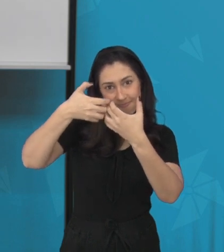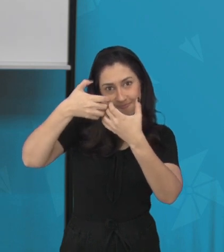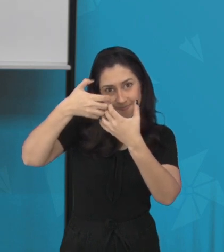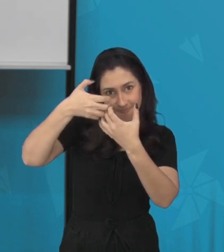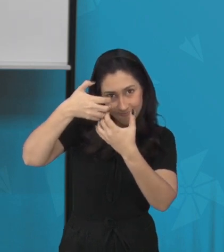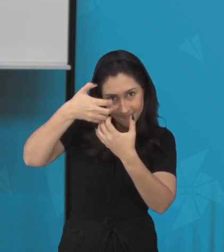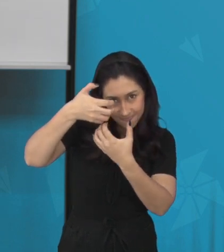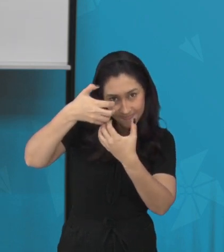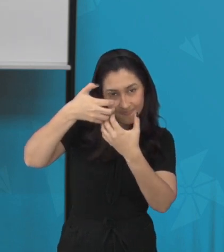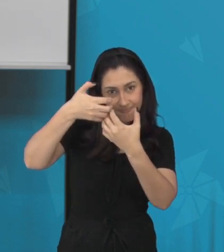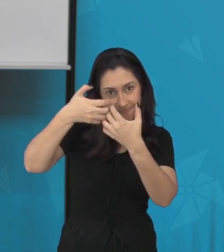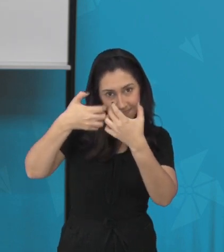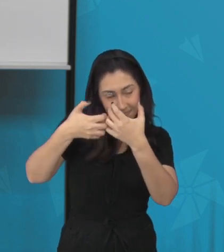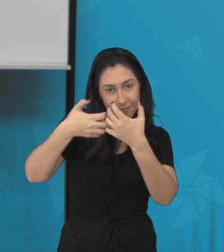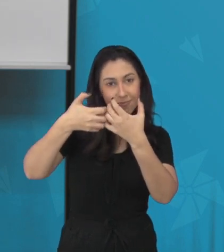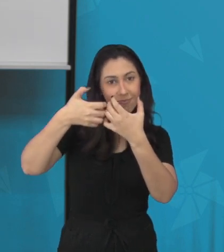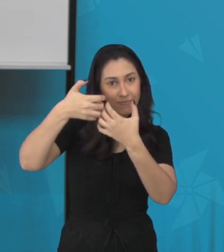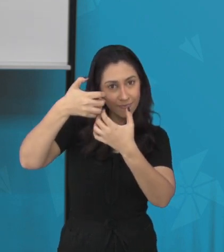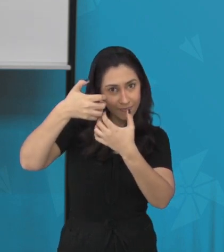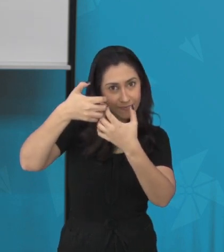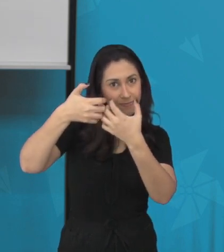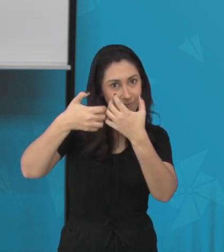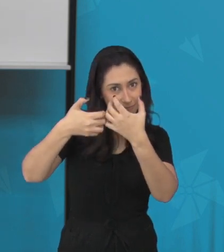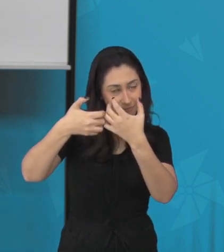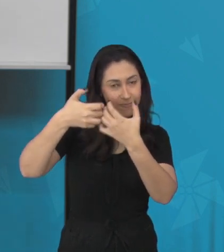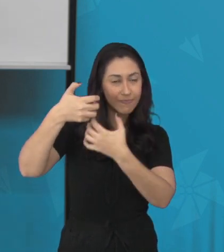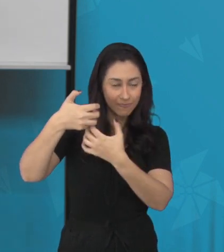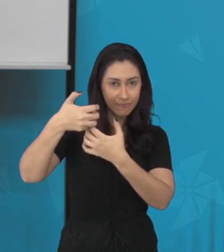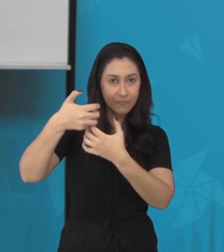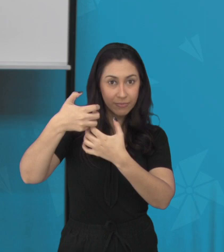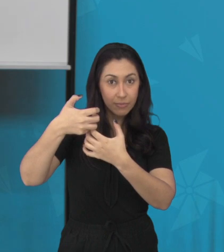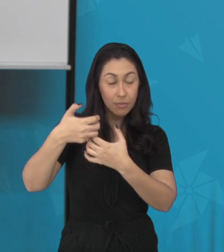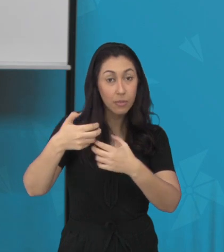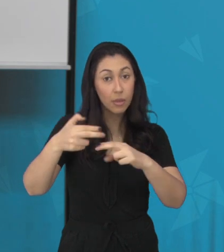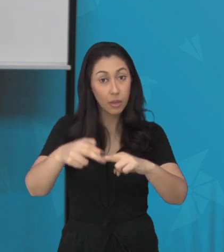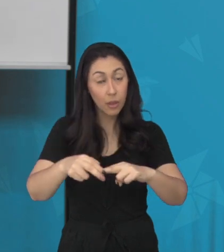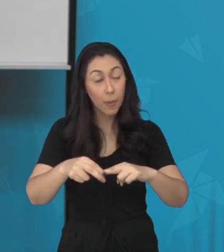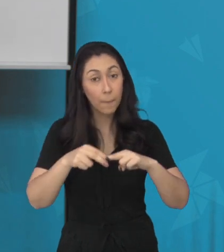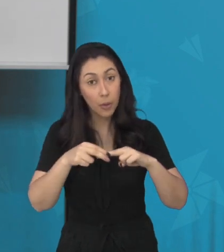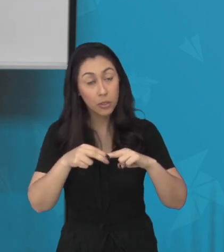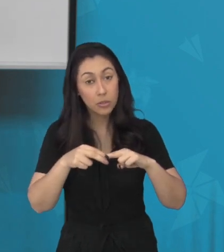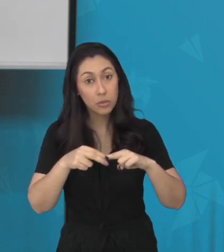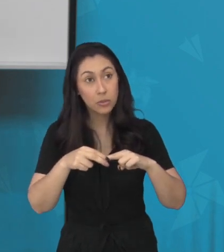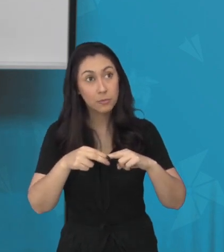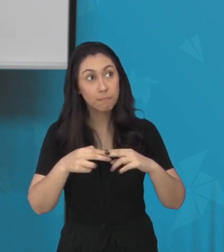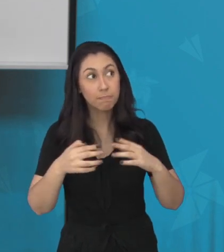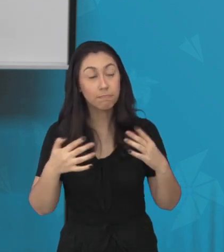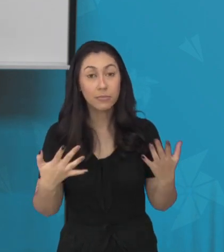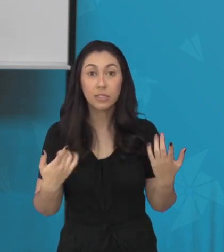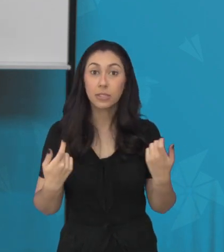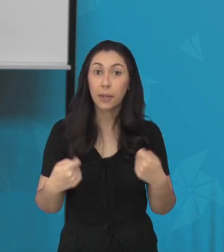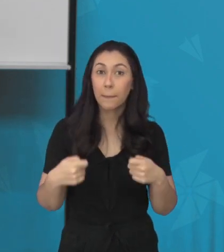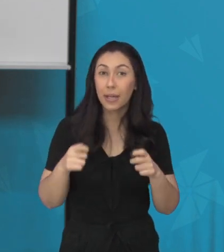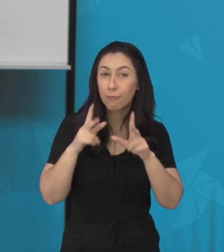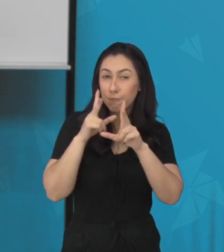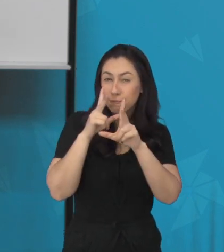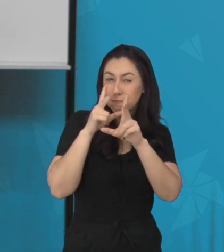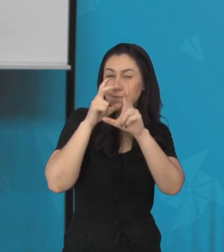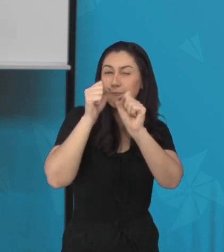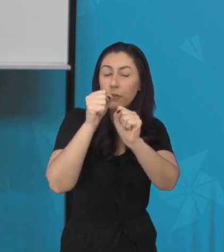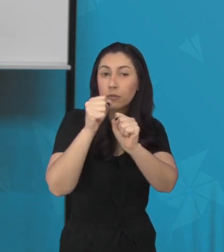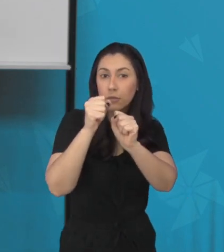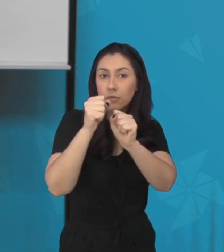e começassem a deslocar uma em relação à outra. Por isso que a gente tem que fazer uma